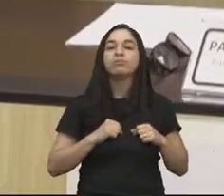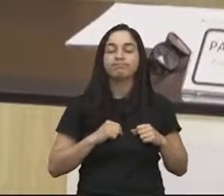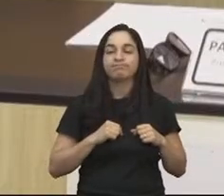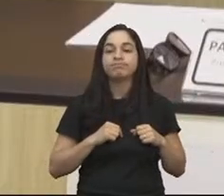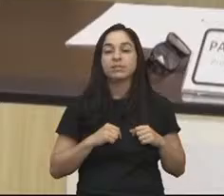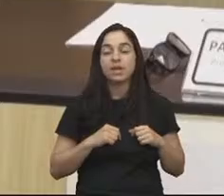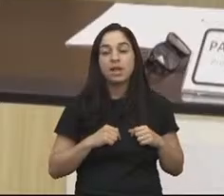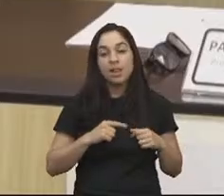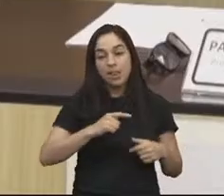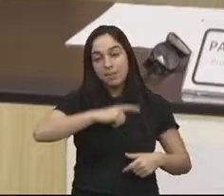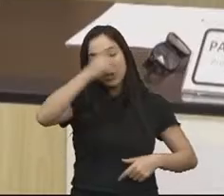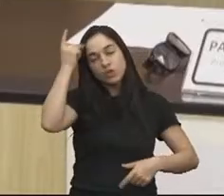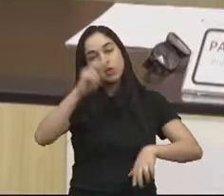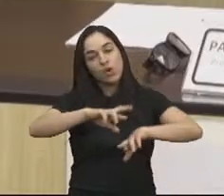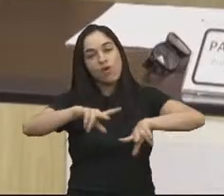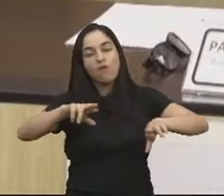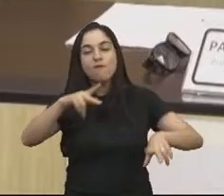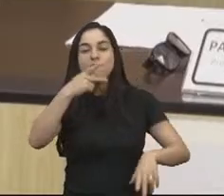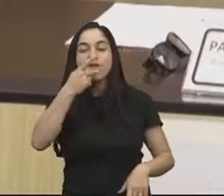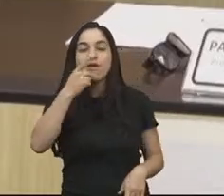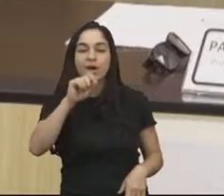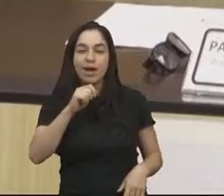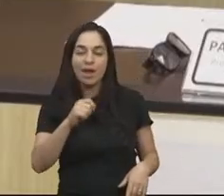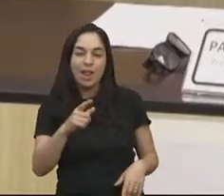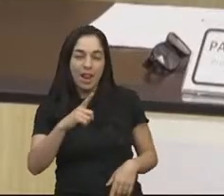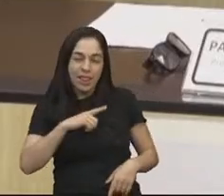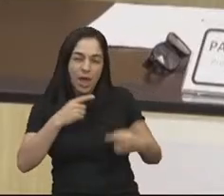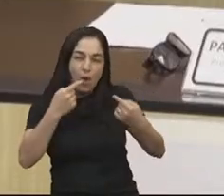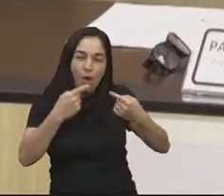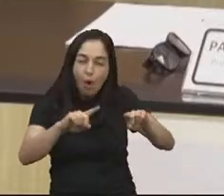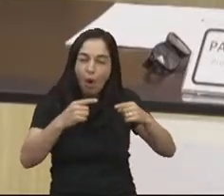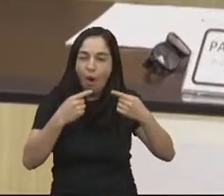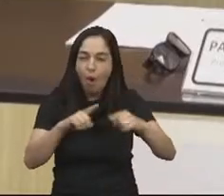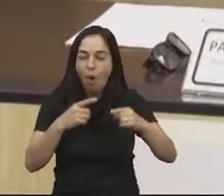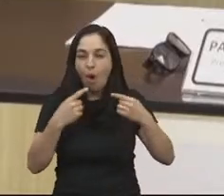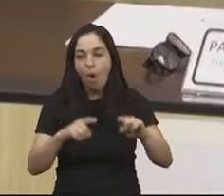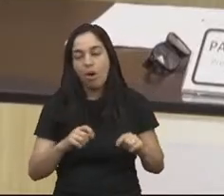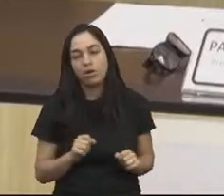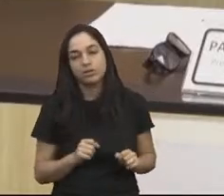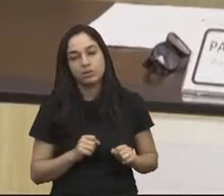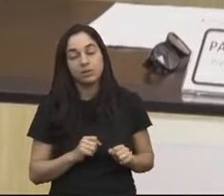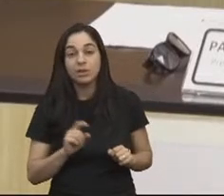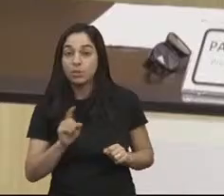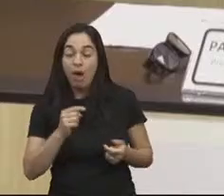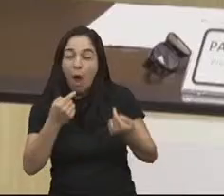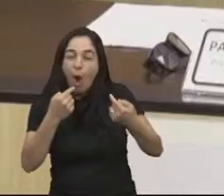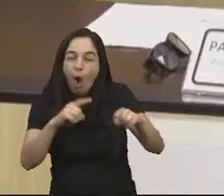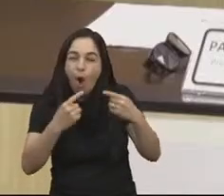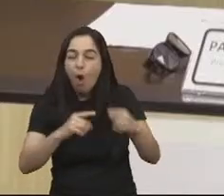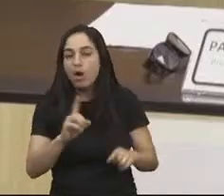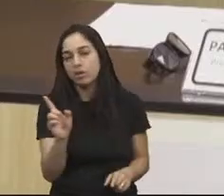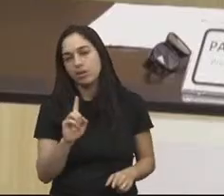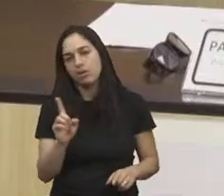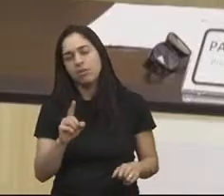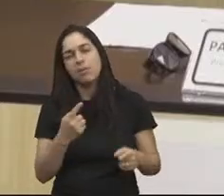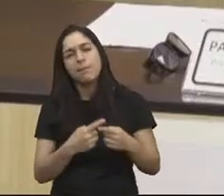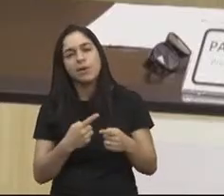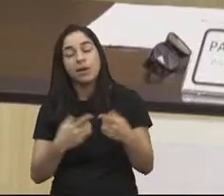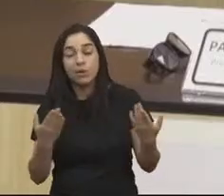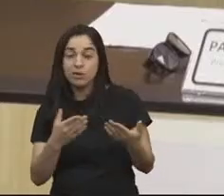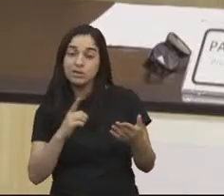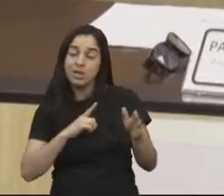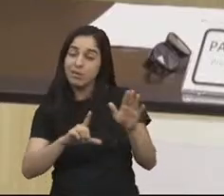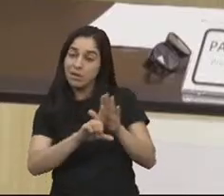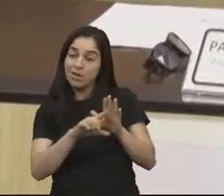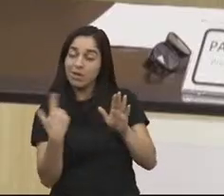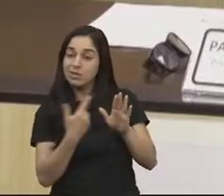aqui muitos falou da perseguição, assim, não, eu acho que não é perseguição, é porque existe uma lei hoje, ela tem que